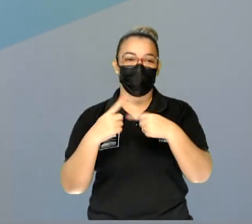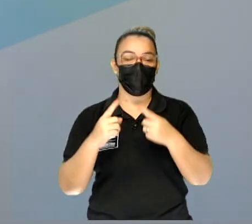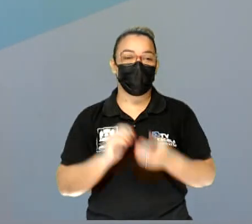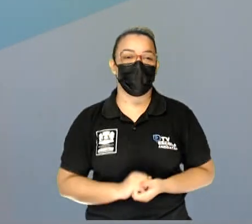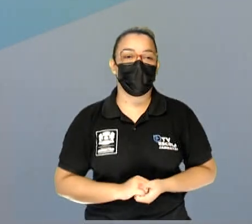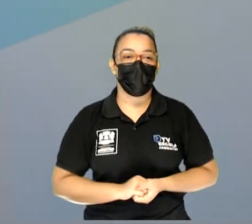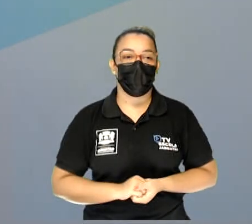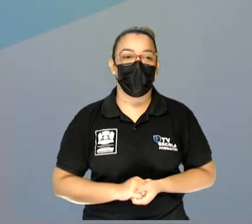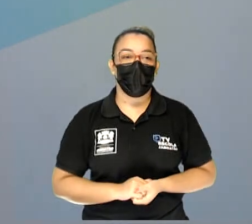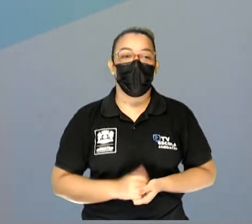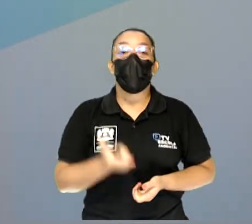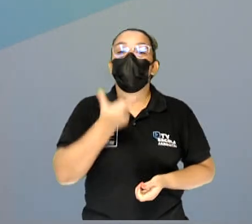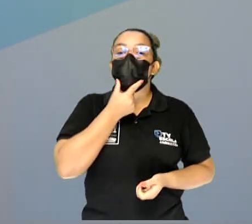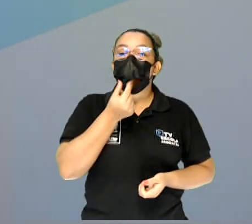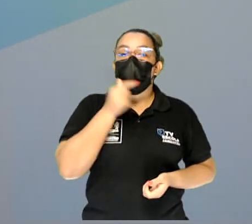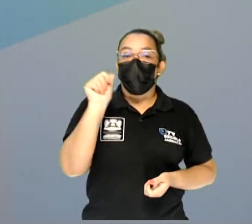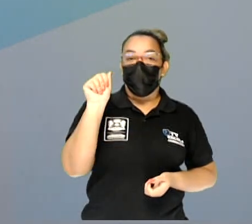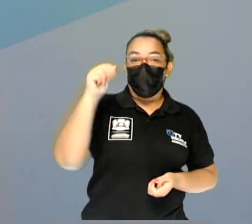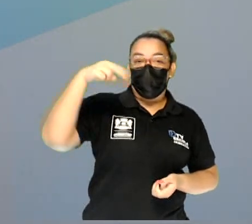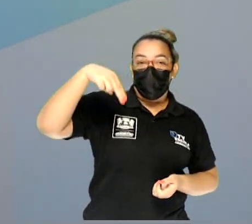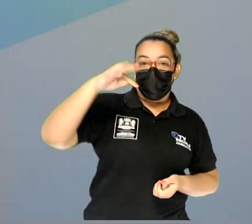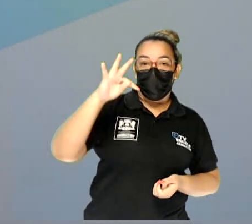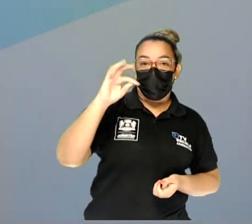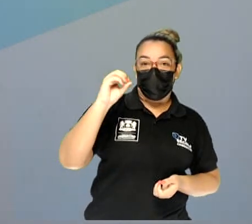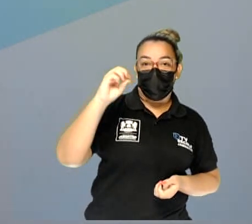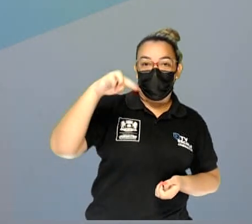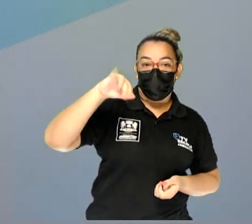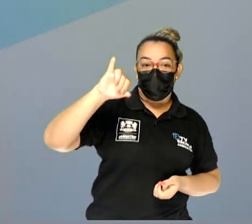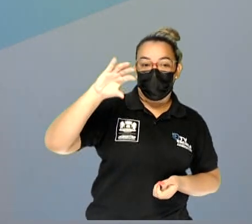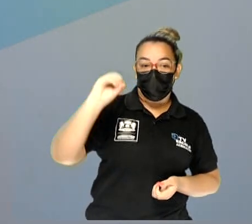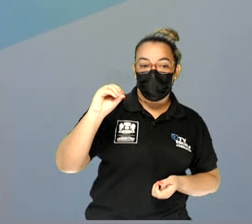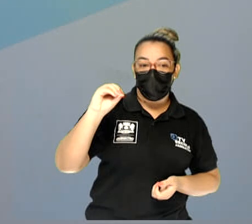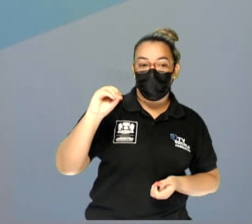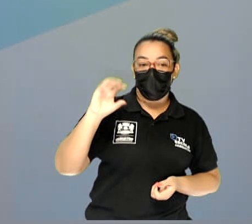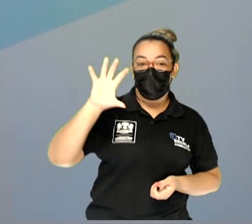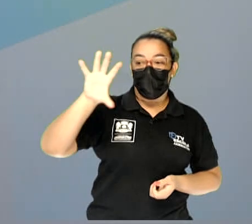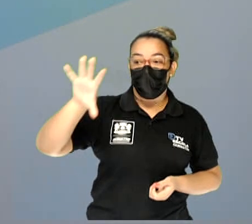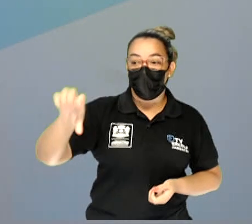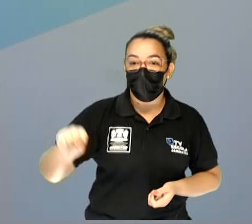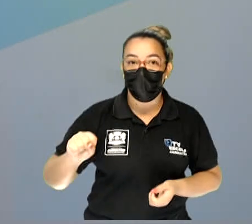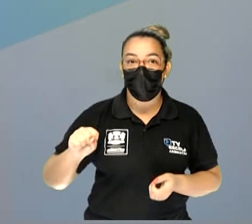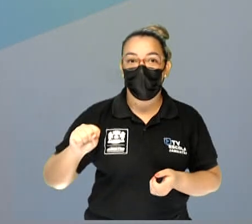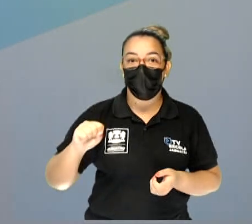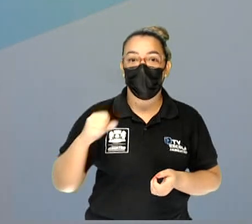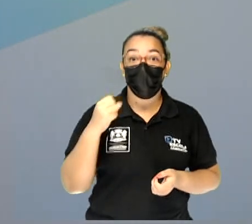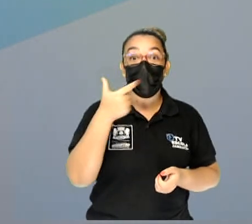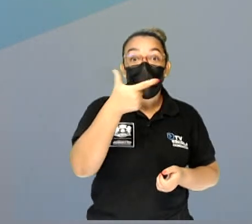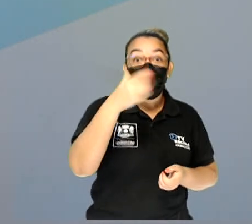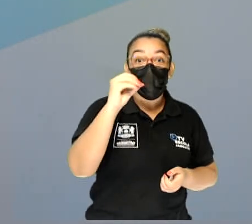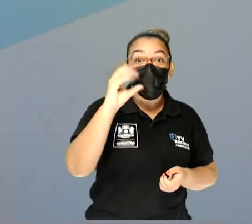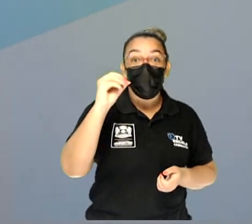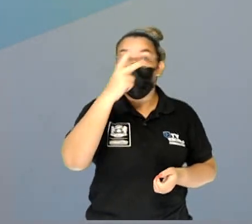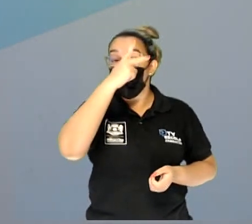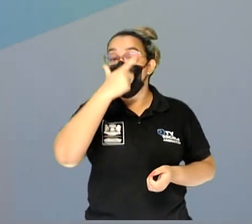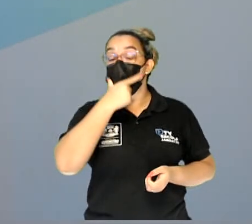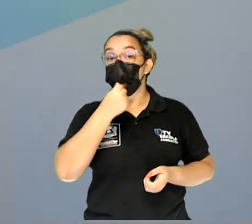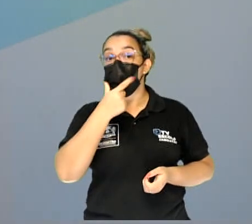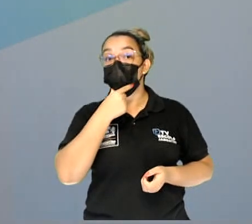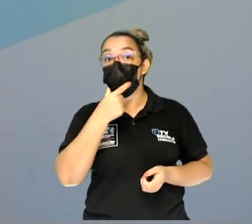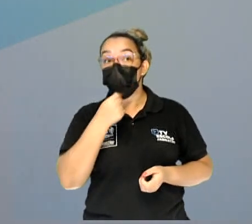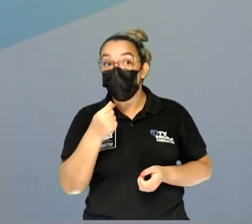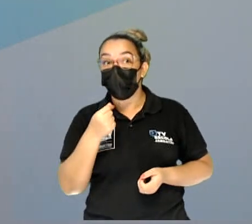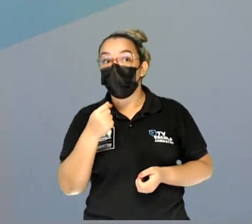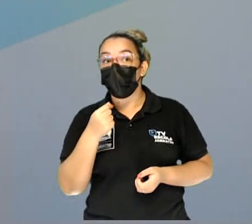Bom, Antônio Dias Cardoso, ele pegou um destacamento de 200 a 300 homens e avançou por um caminho que hoje tem um